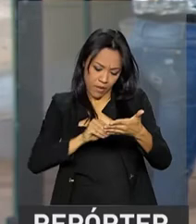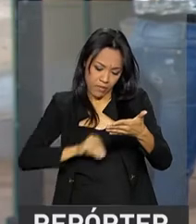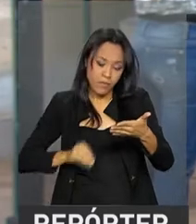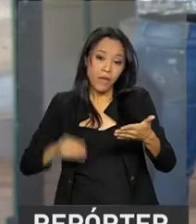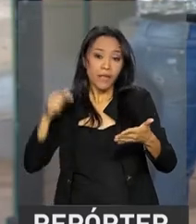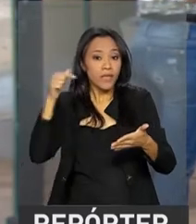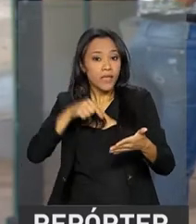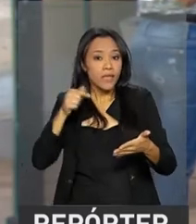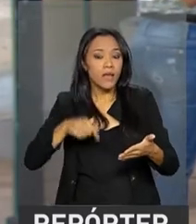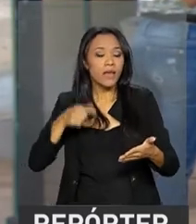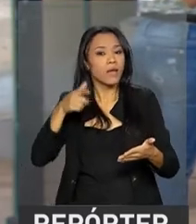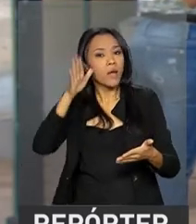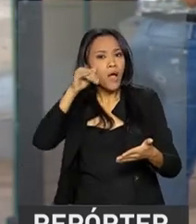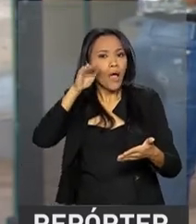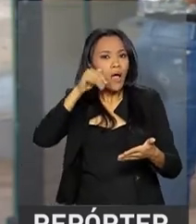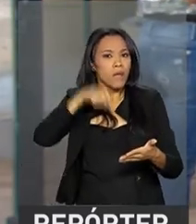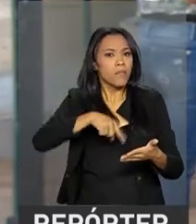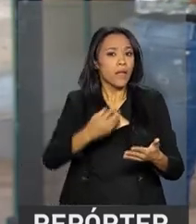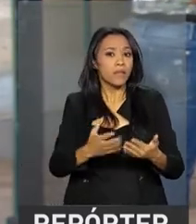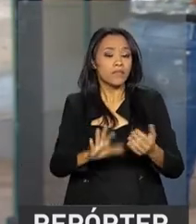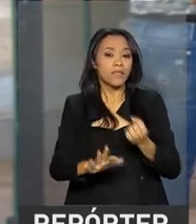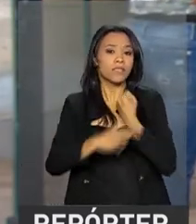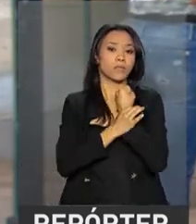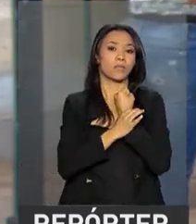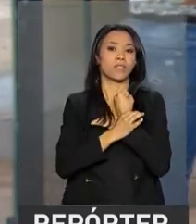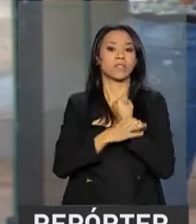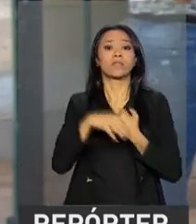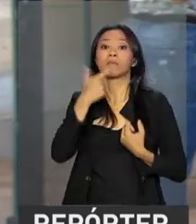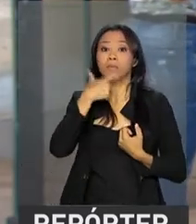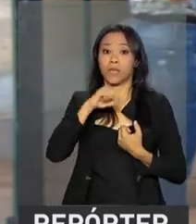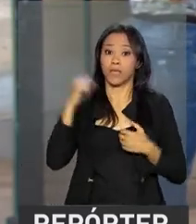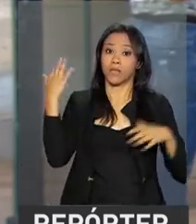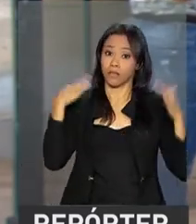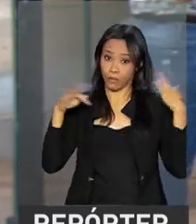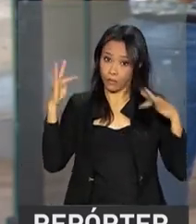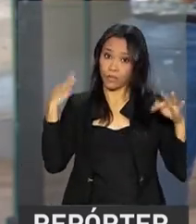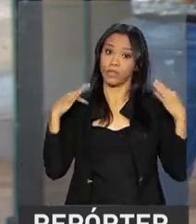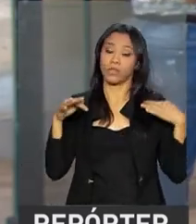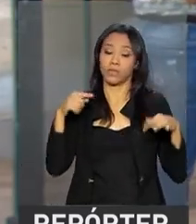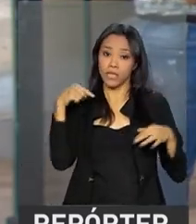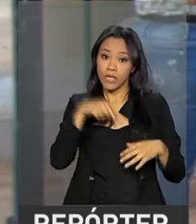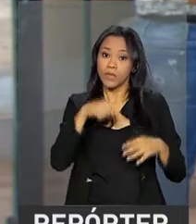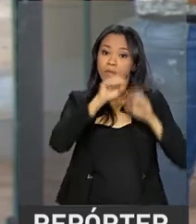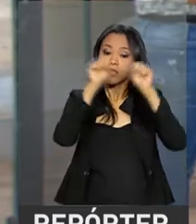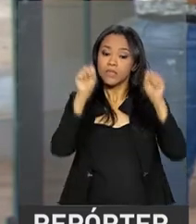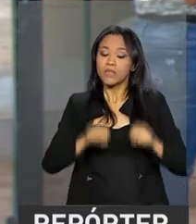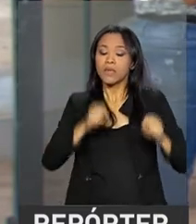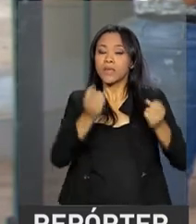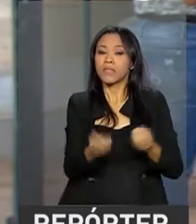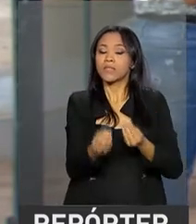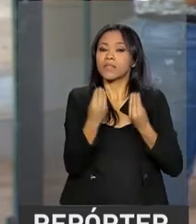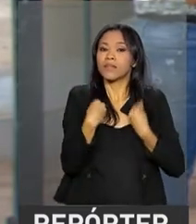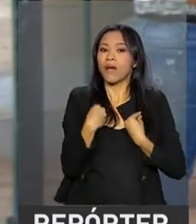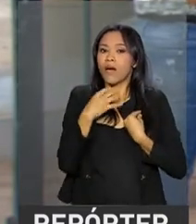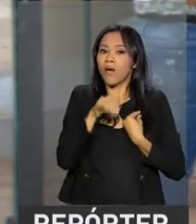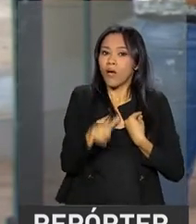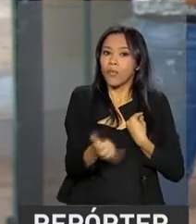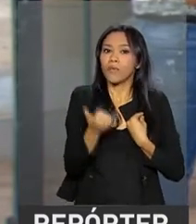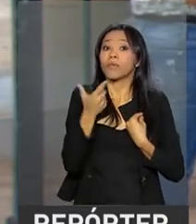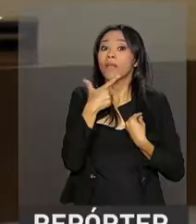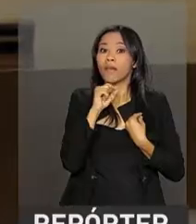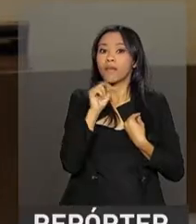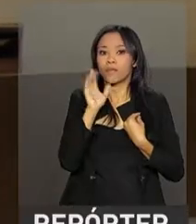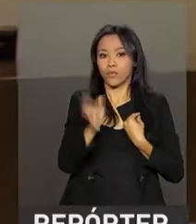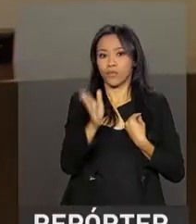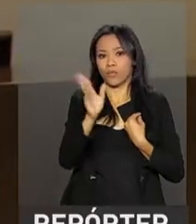fonte de consulta para dar segurança aos turistas, o sistema também oferece oportunidades para quem está